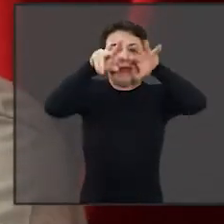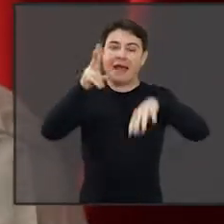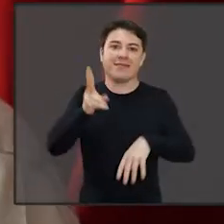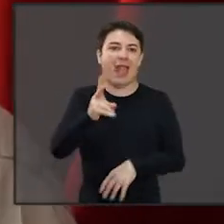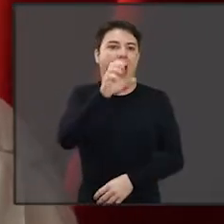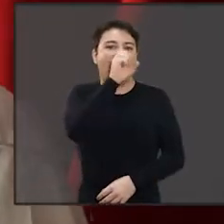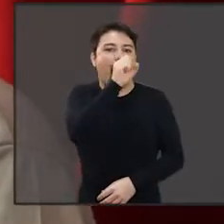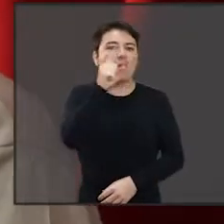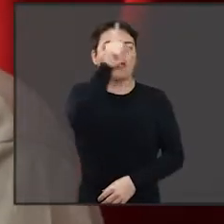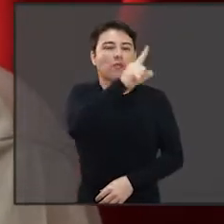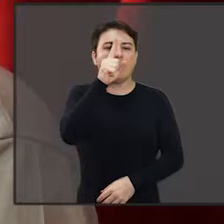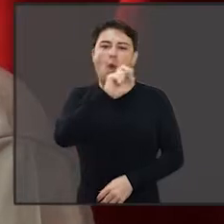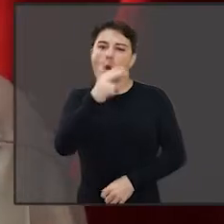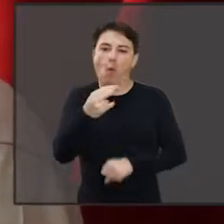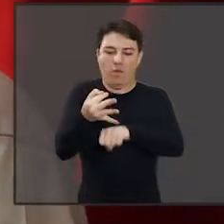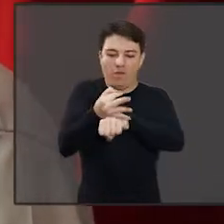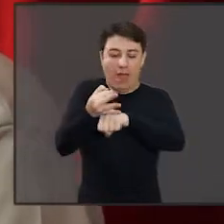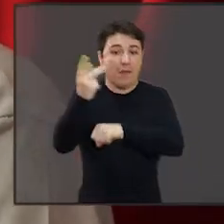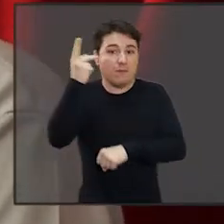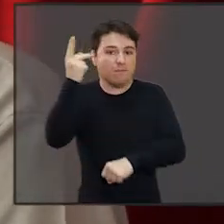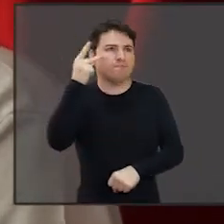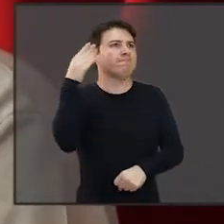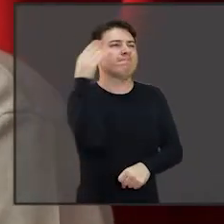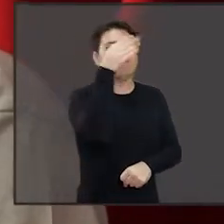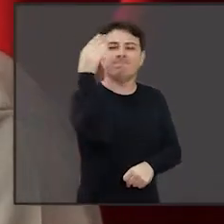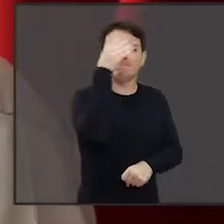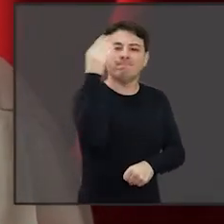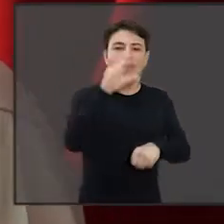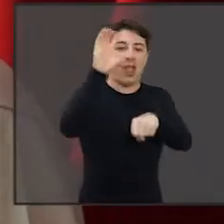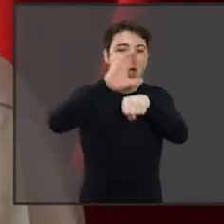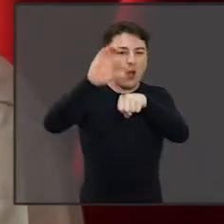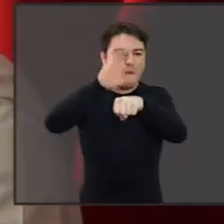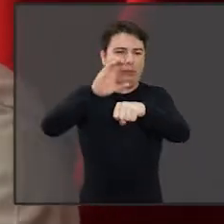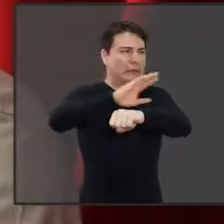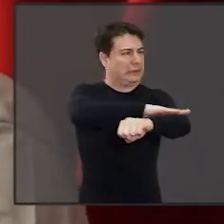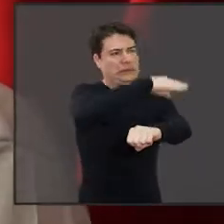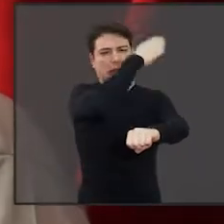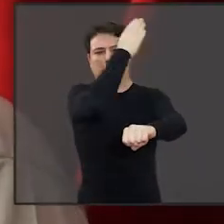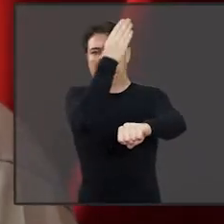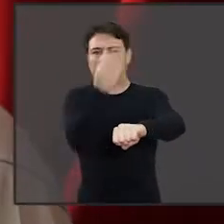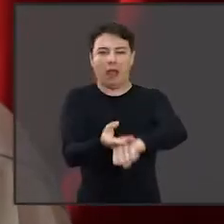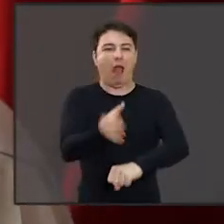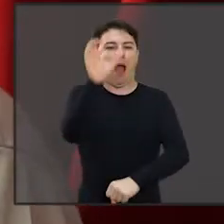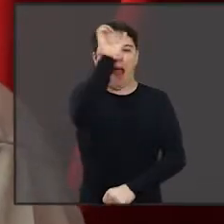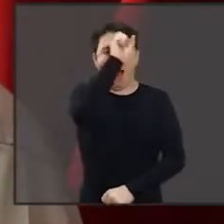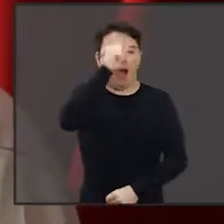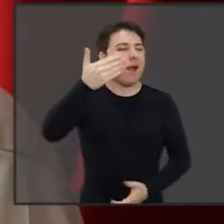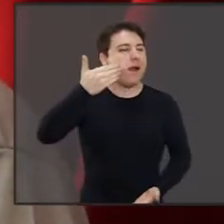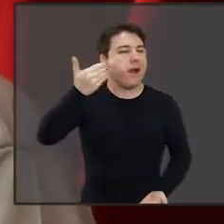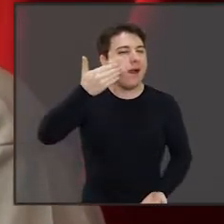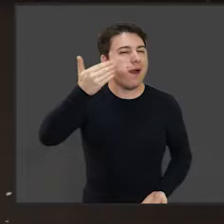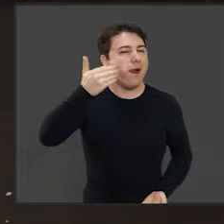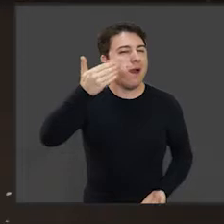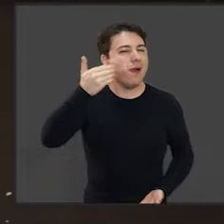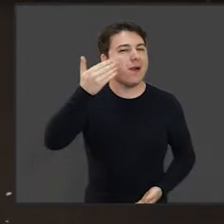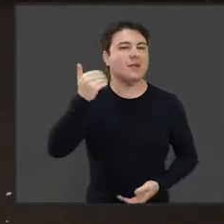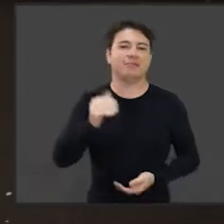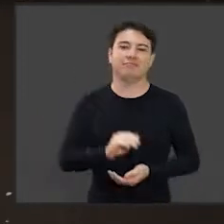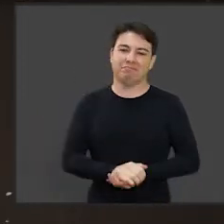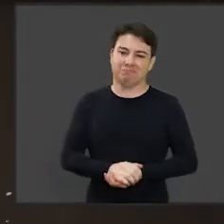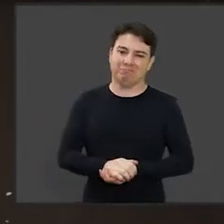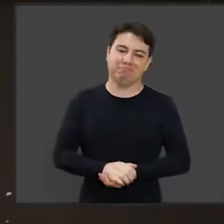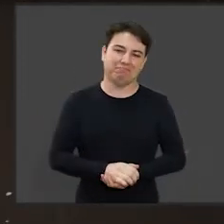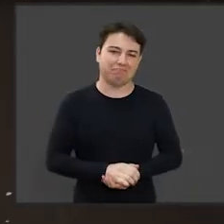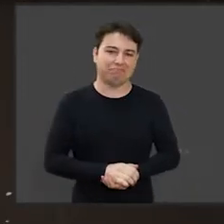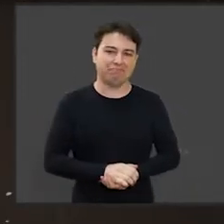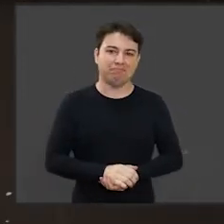conseguia um final de semana que tinha um curso intensivo, ou que eu tirava férias, eu ia passar uma semana em São Paulo, 2, e fiz as